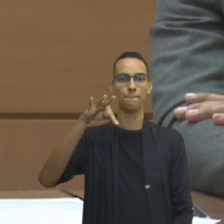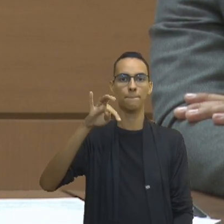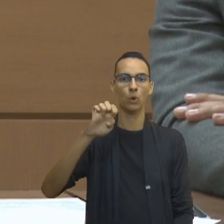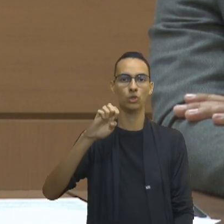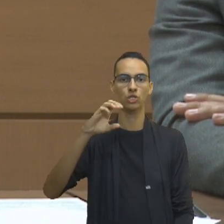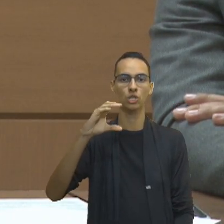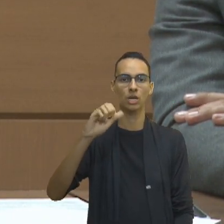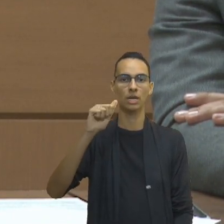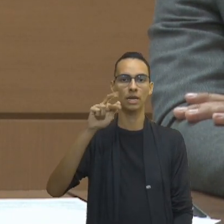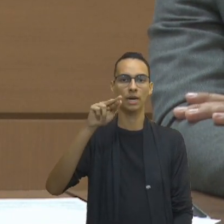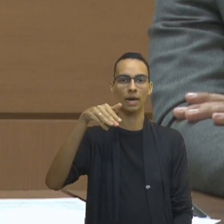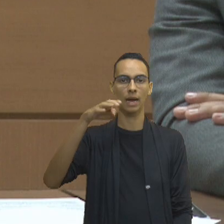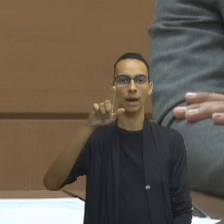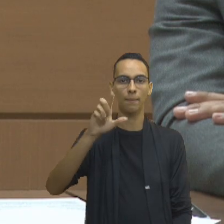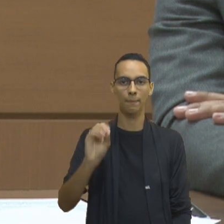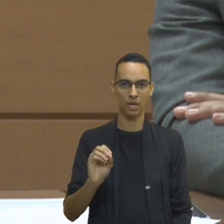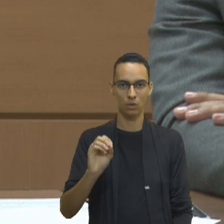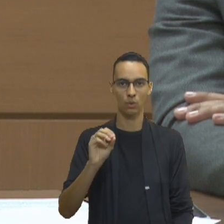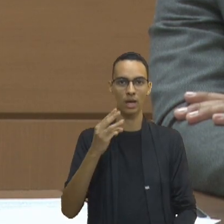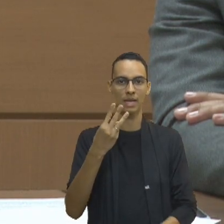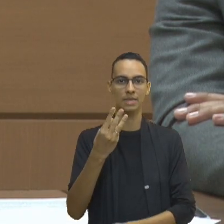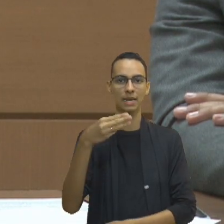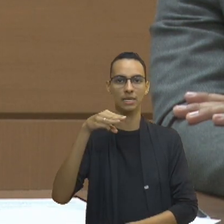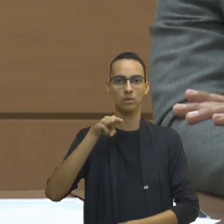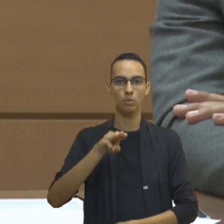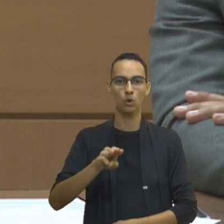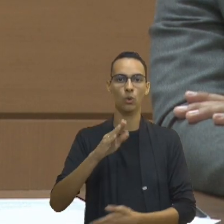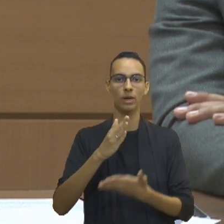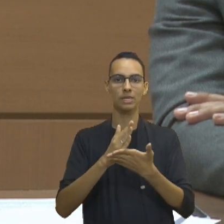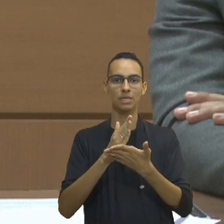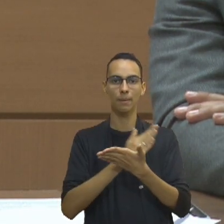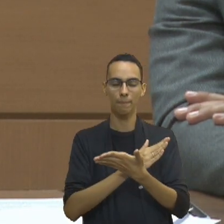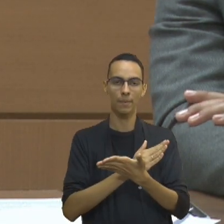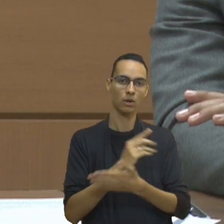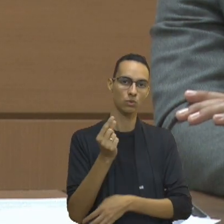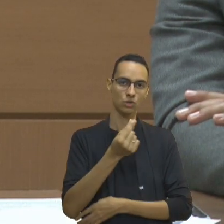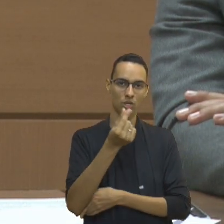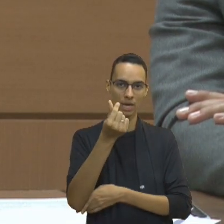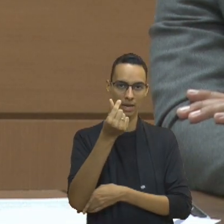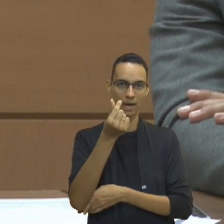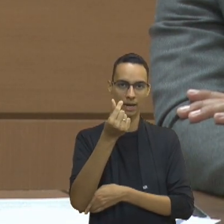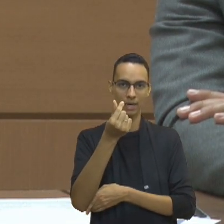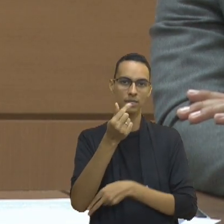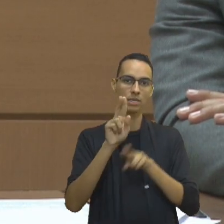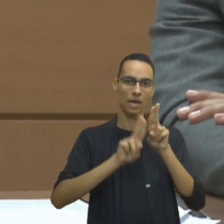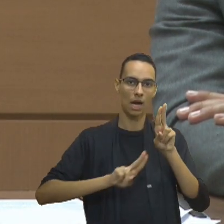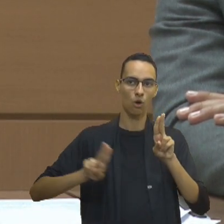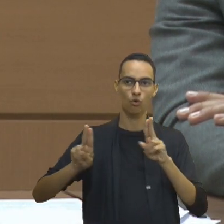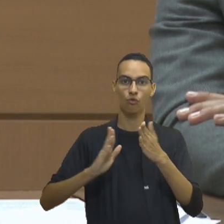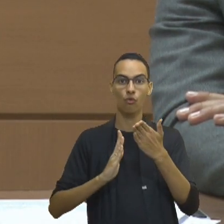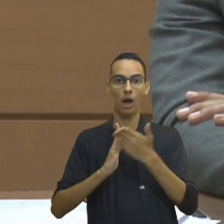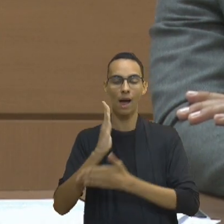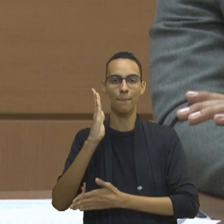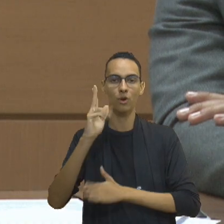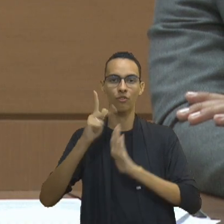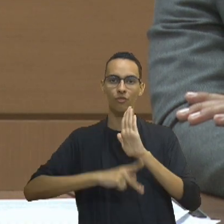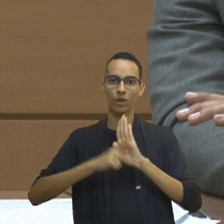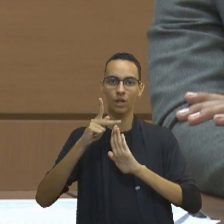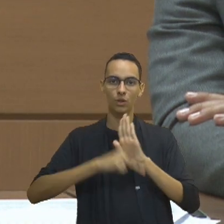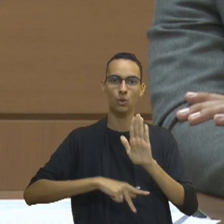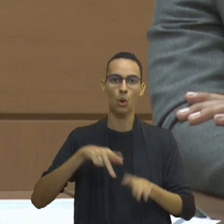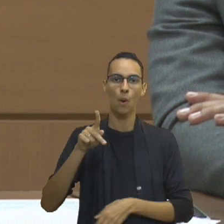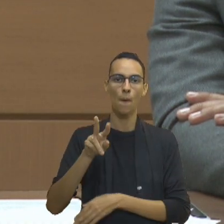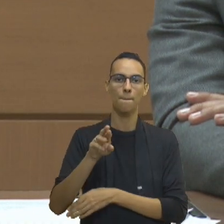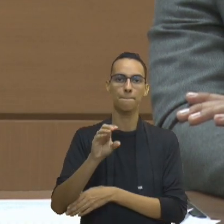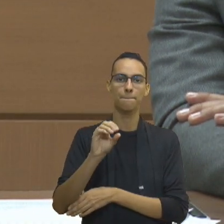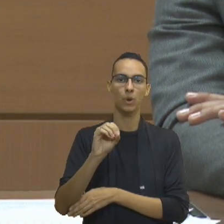valor de R$ 3,5 milhões, oriundos de projetos da UFO, aprovado no programa Procel